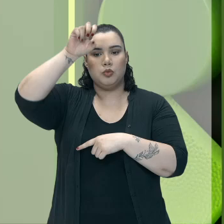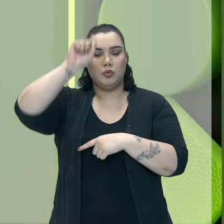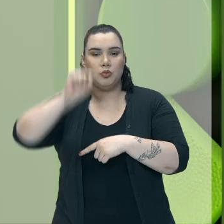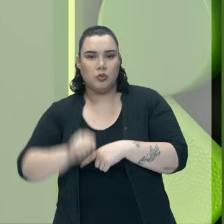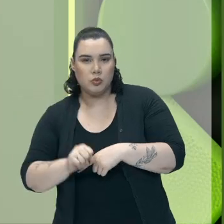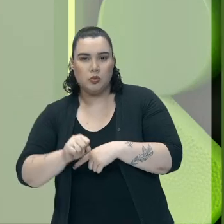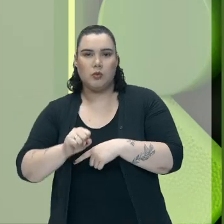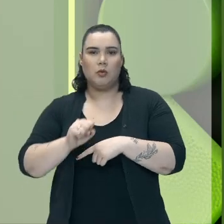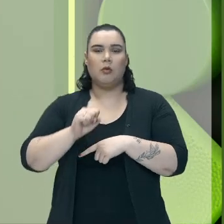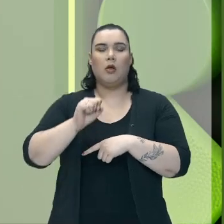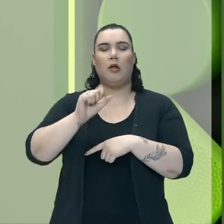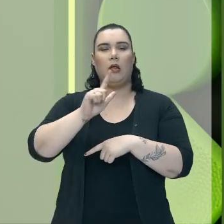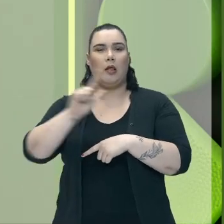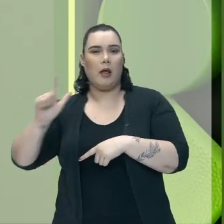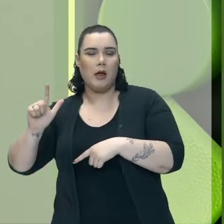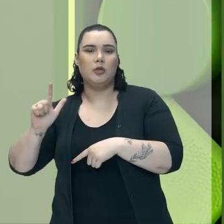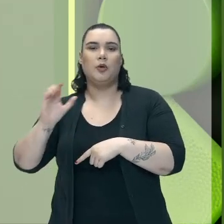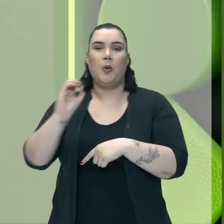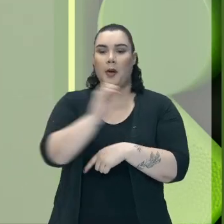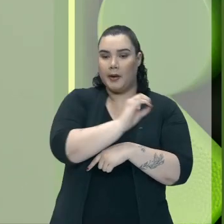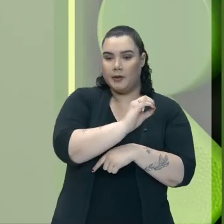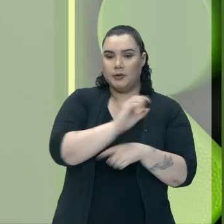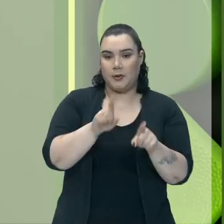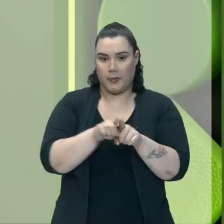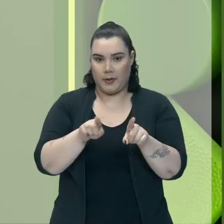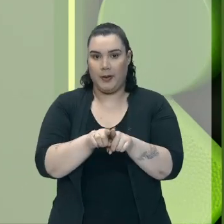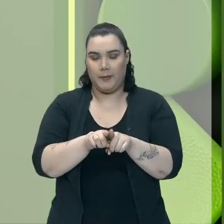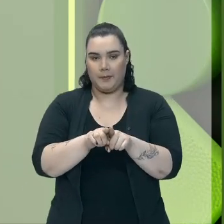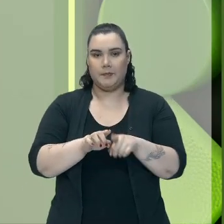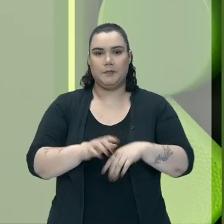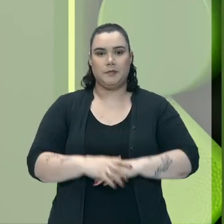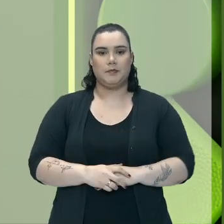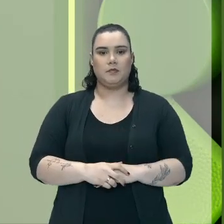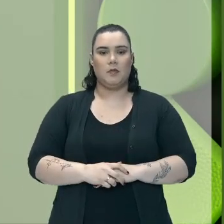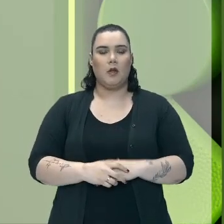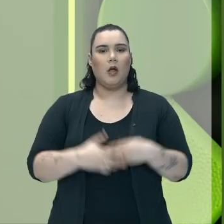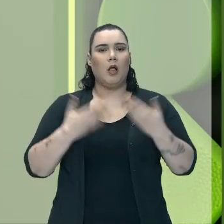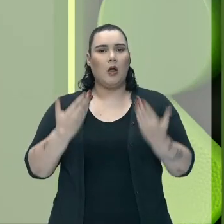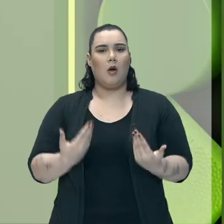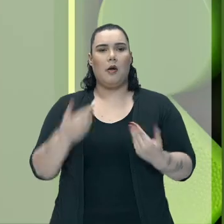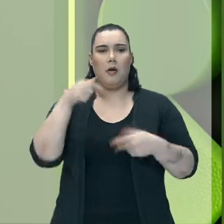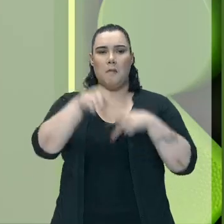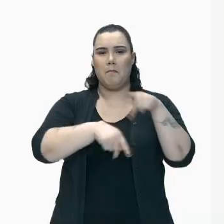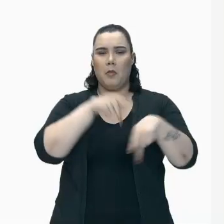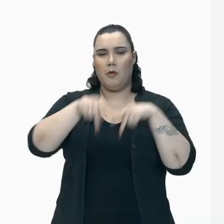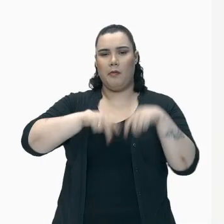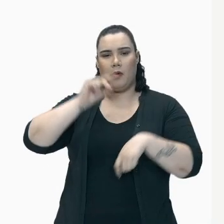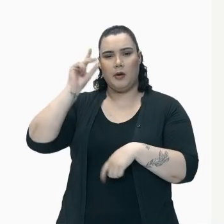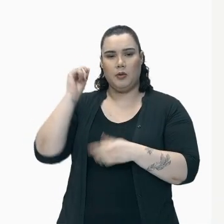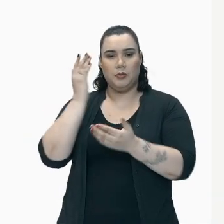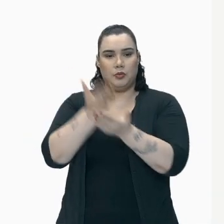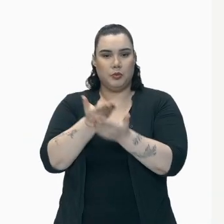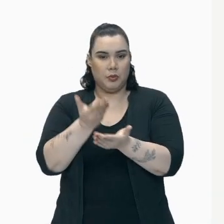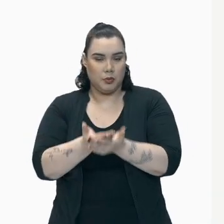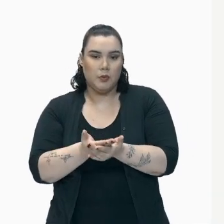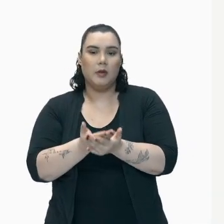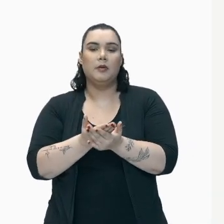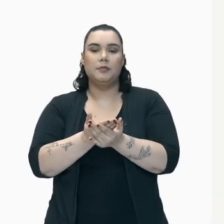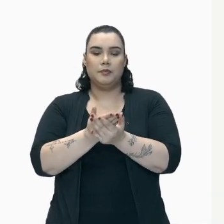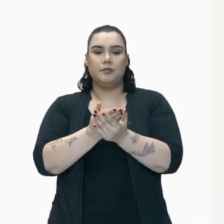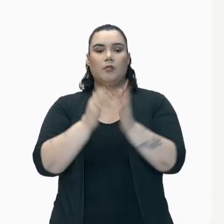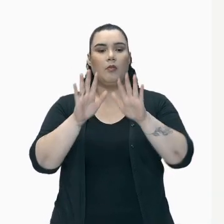o oeste. Ainda falando aí desses povos antigos que estudaram aí a astronomia, nós temos aí